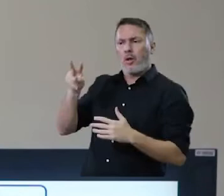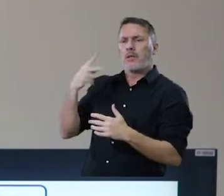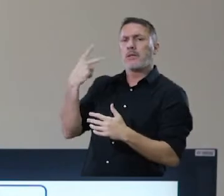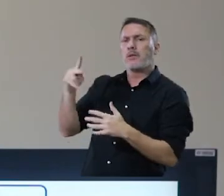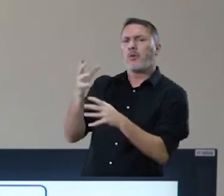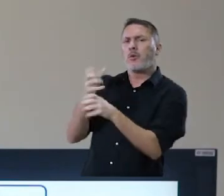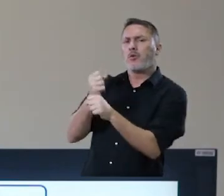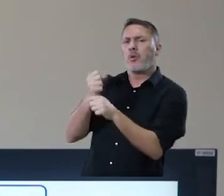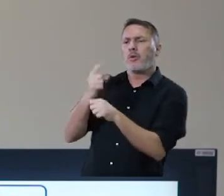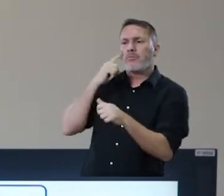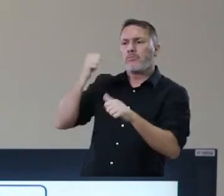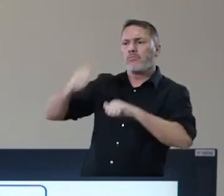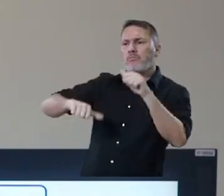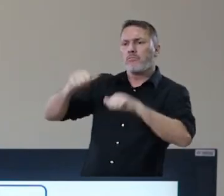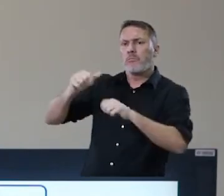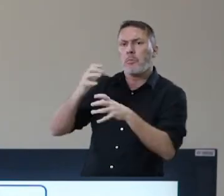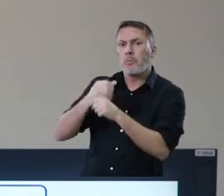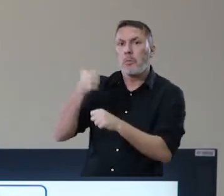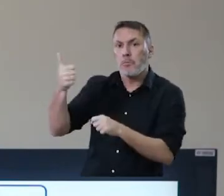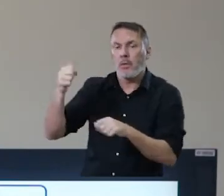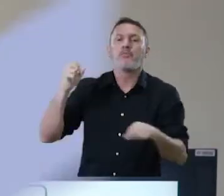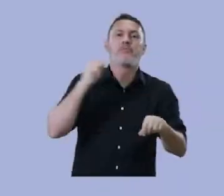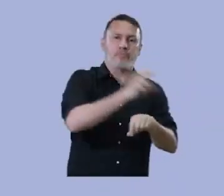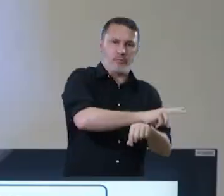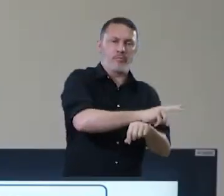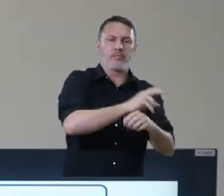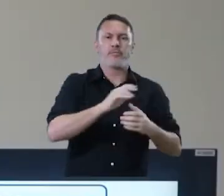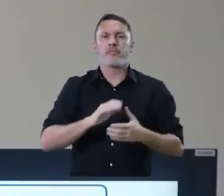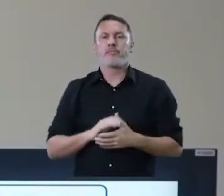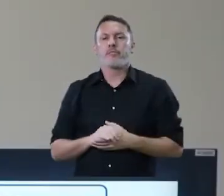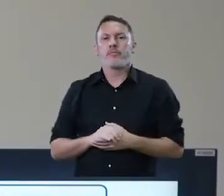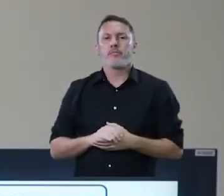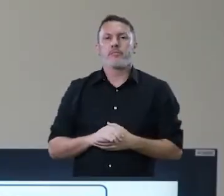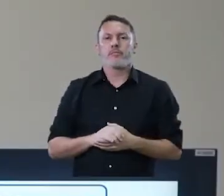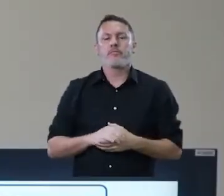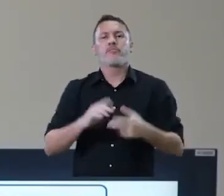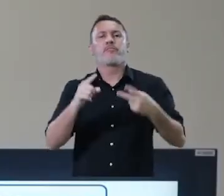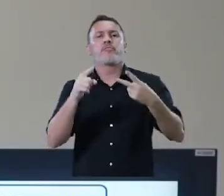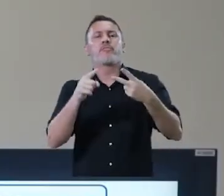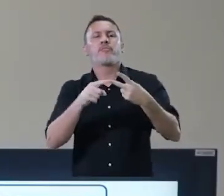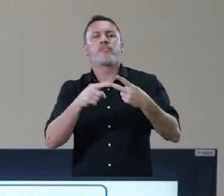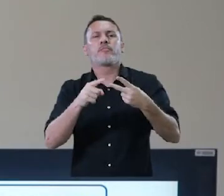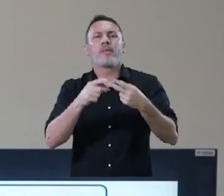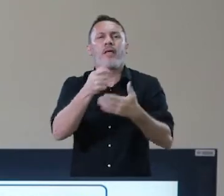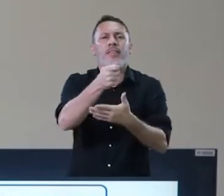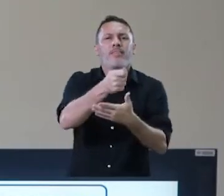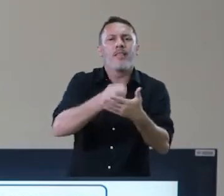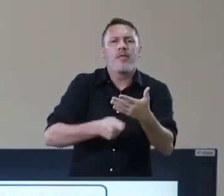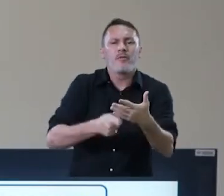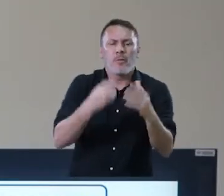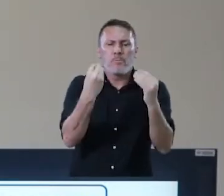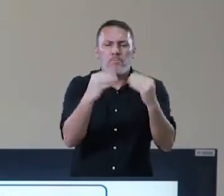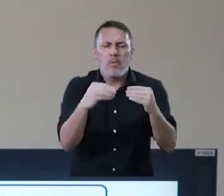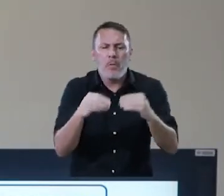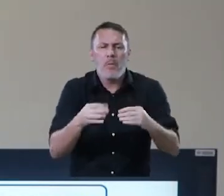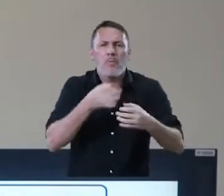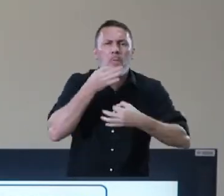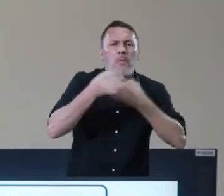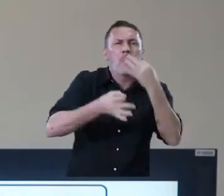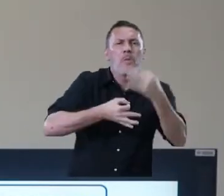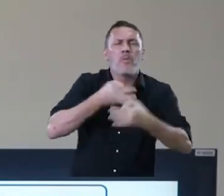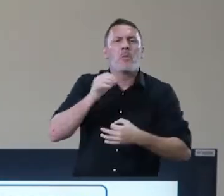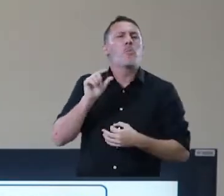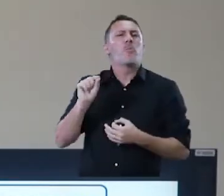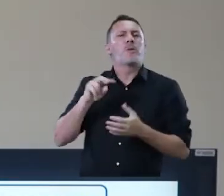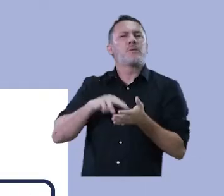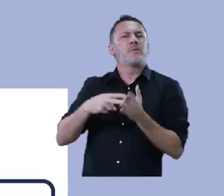determinadas empresas acabam utilizando dessa prova, da sua nota. Então vamos lá. O que é o texto dissertativo